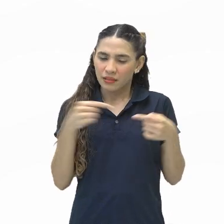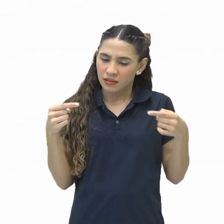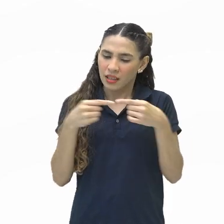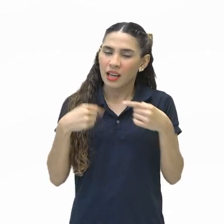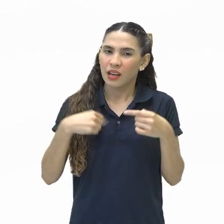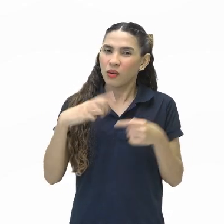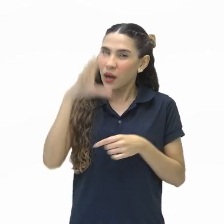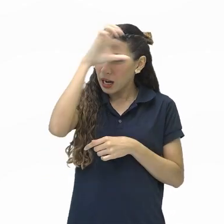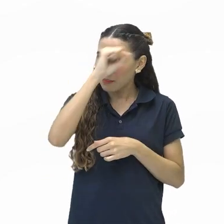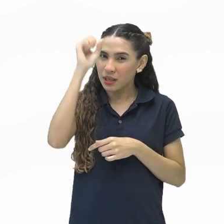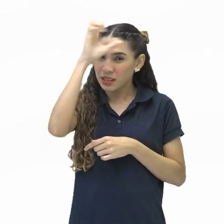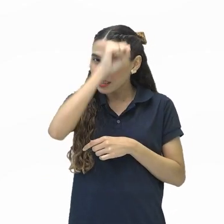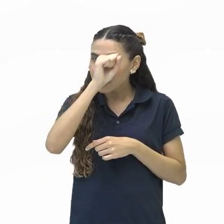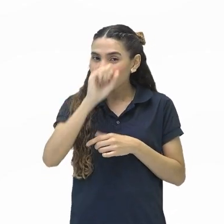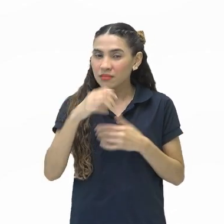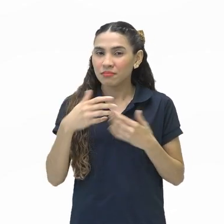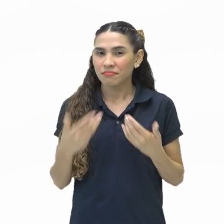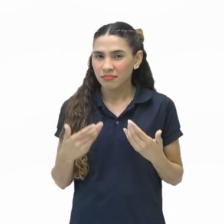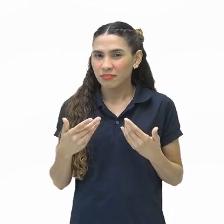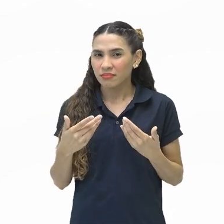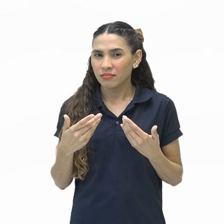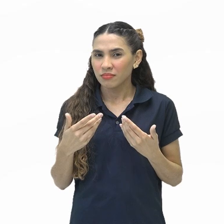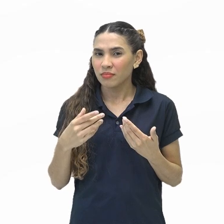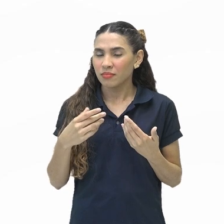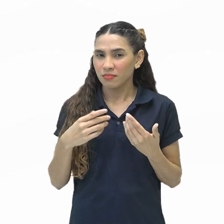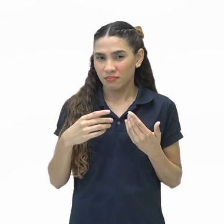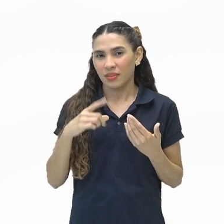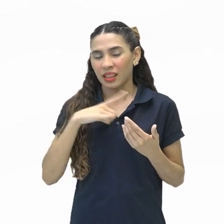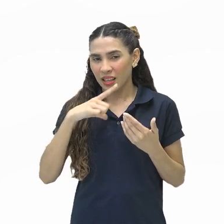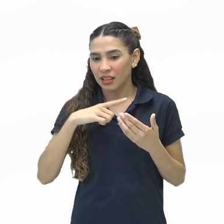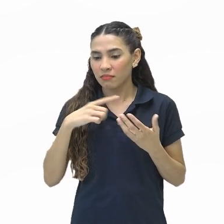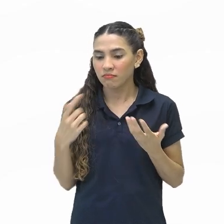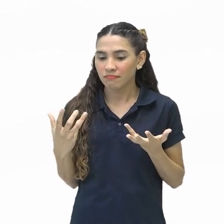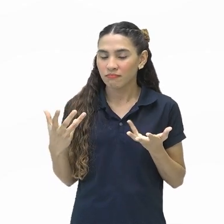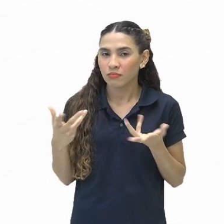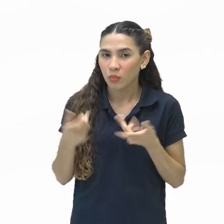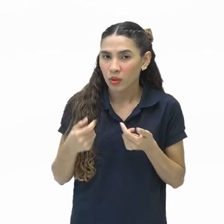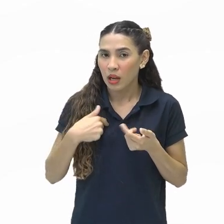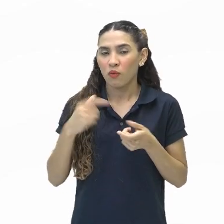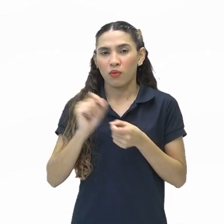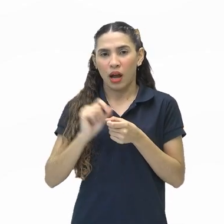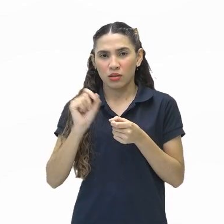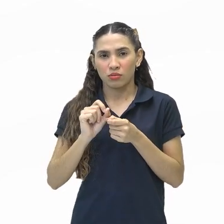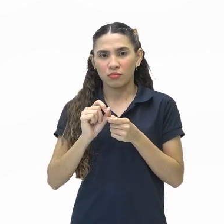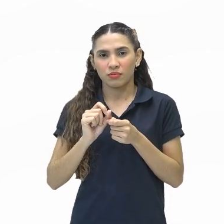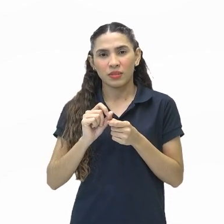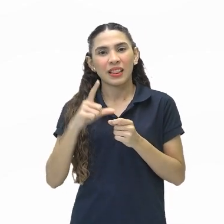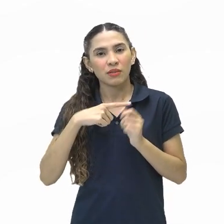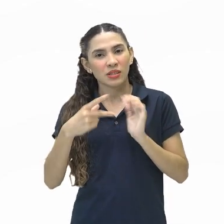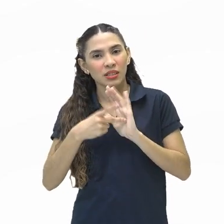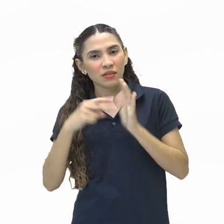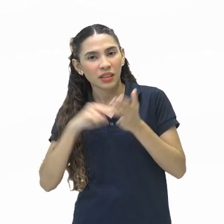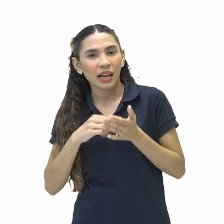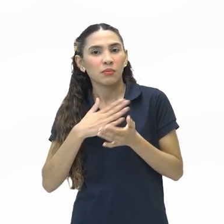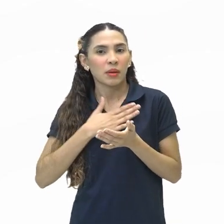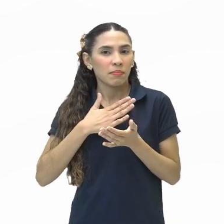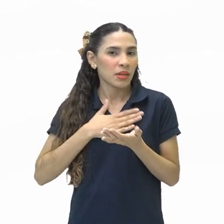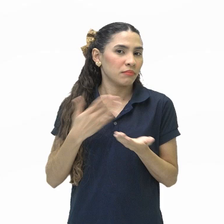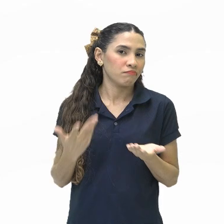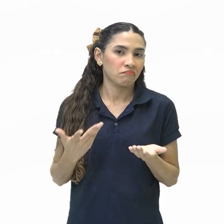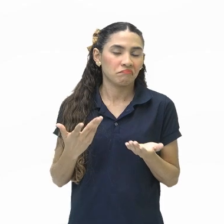eu aprendi, né? Ele me qualifica naquilo que eu faço, ele tem um significado para